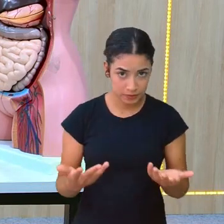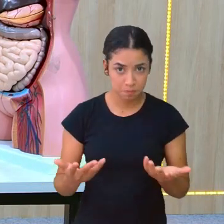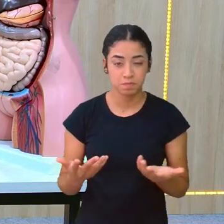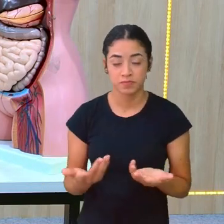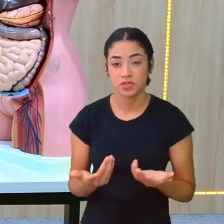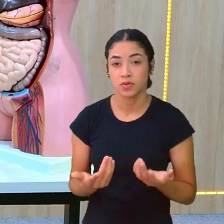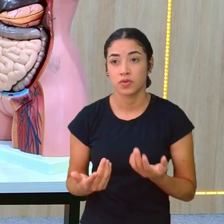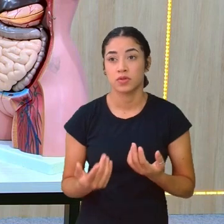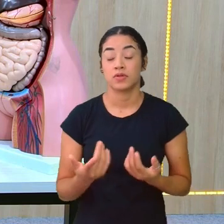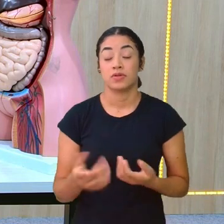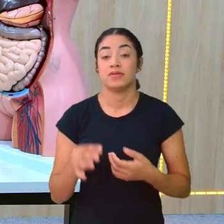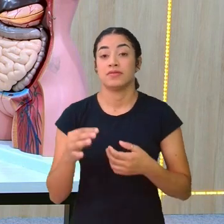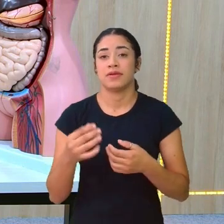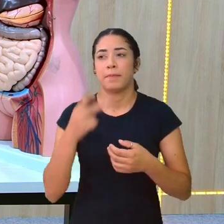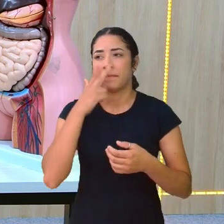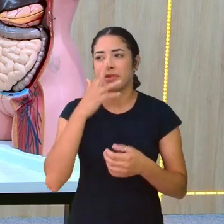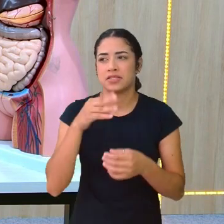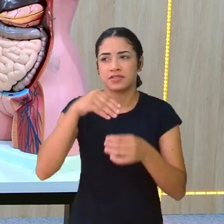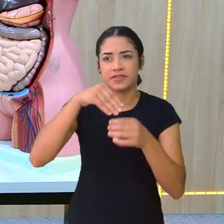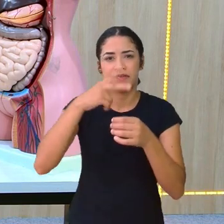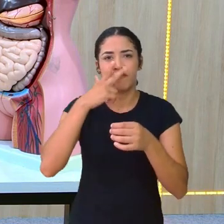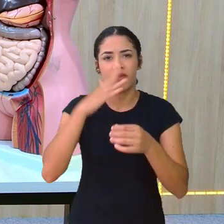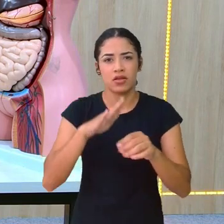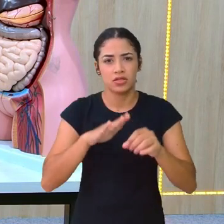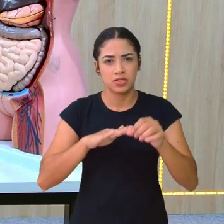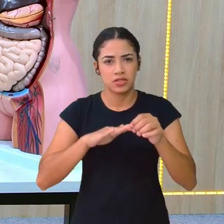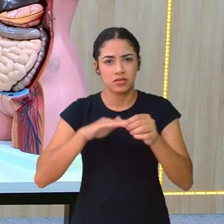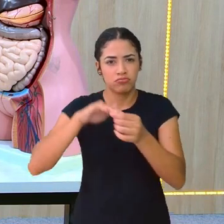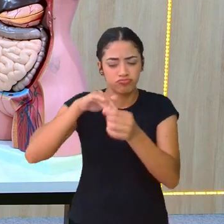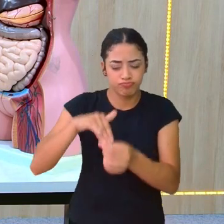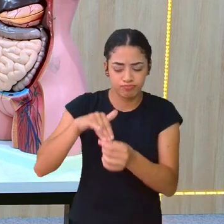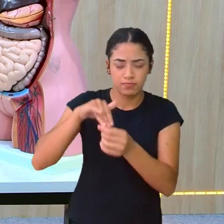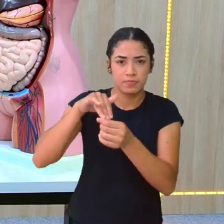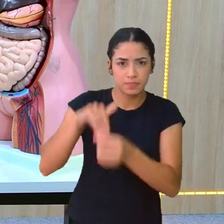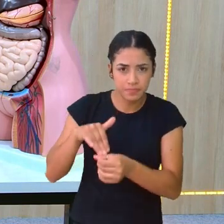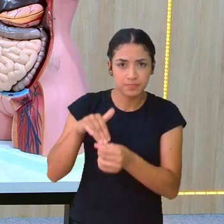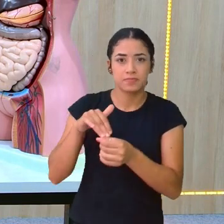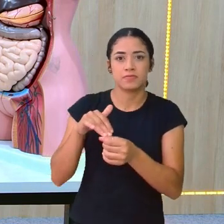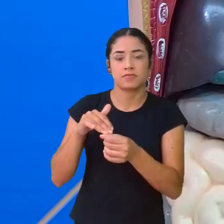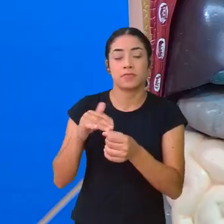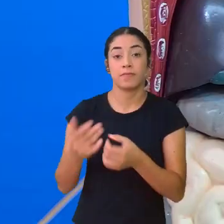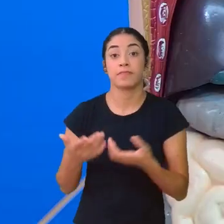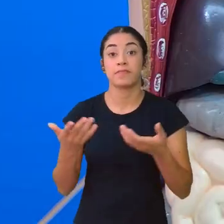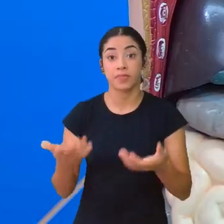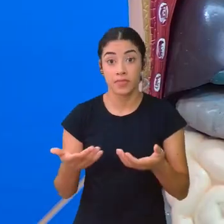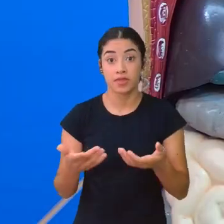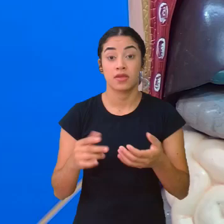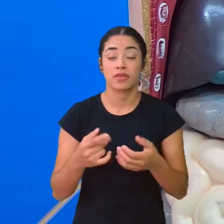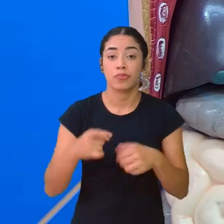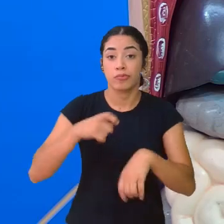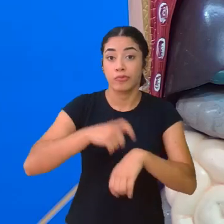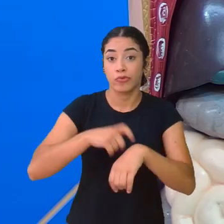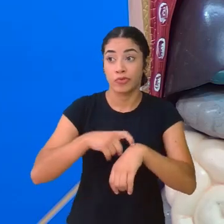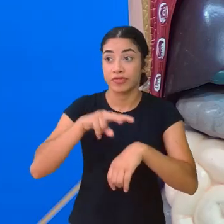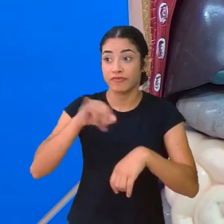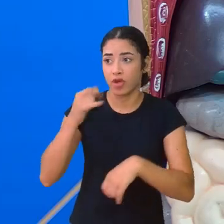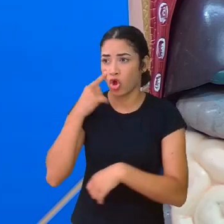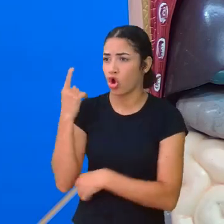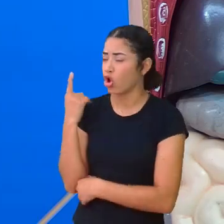muscular e ele vai empurrando. E à medida, deixa eu botar assim para mim, para vocês verem, e à medida que ele